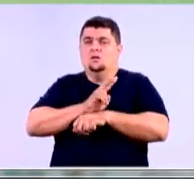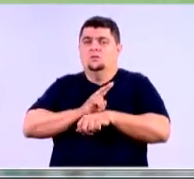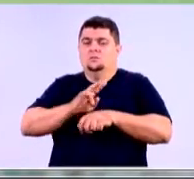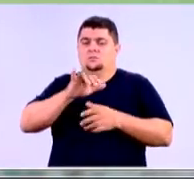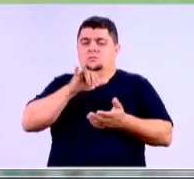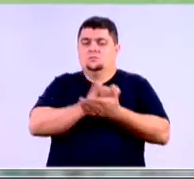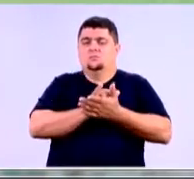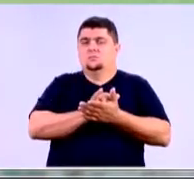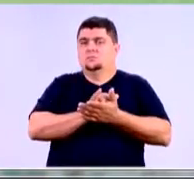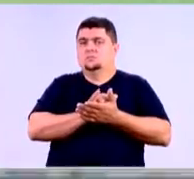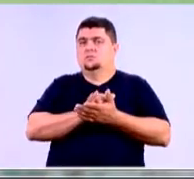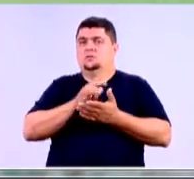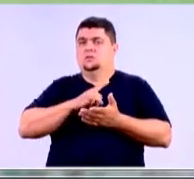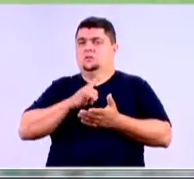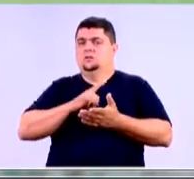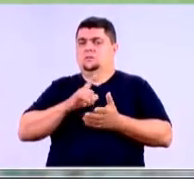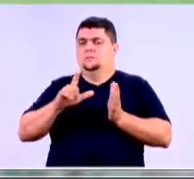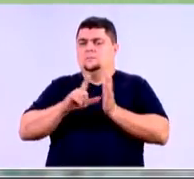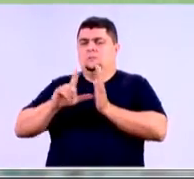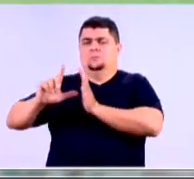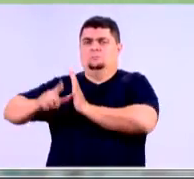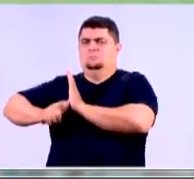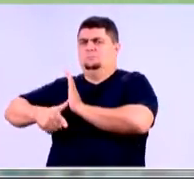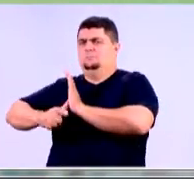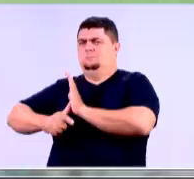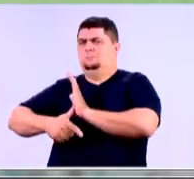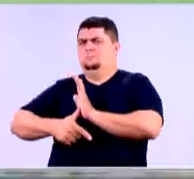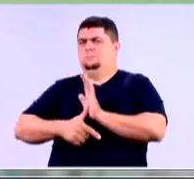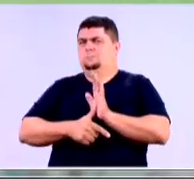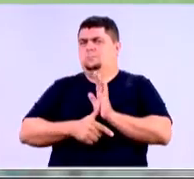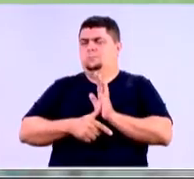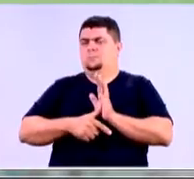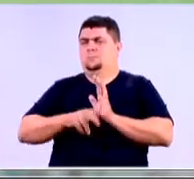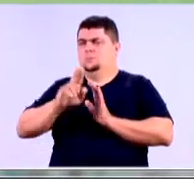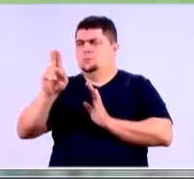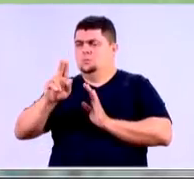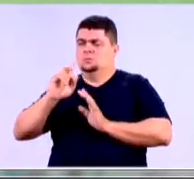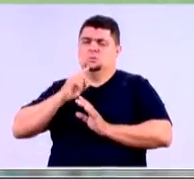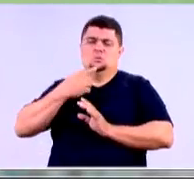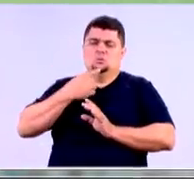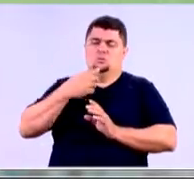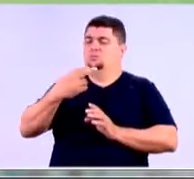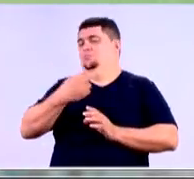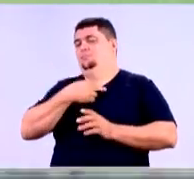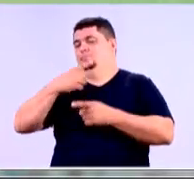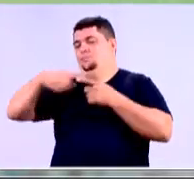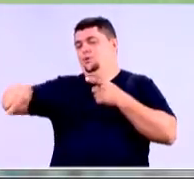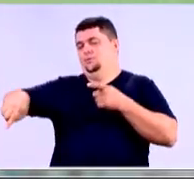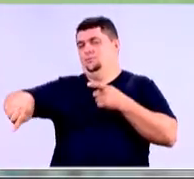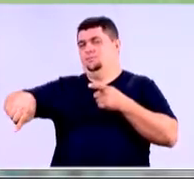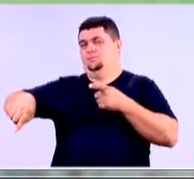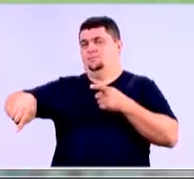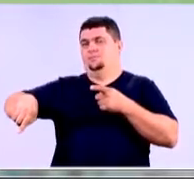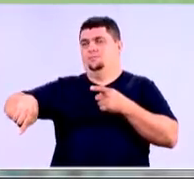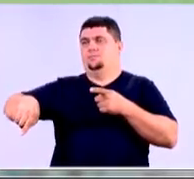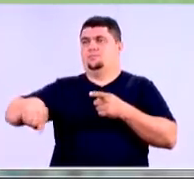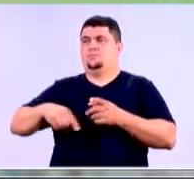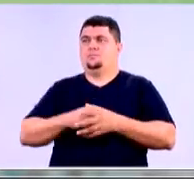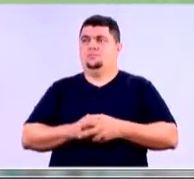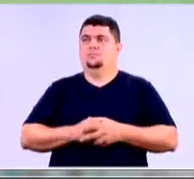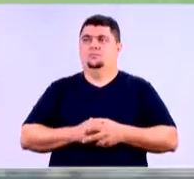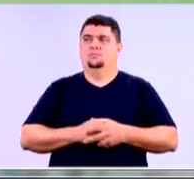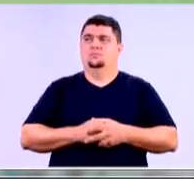cadastrais. Exemplo dessas restrições, nós citamos aí, ter nome no Serasa ou no SPC, né,